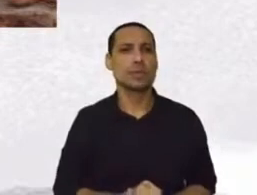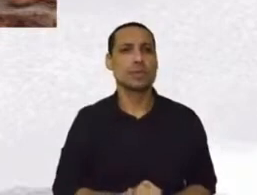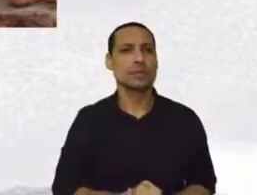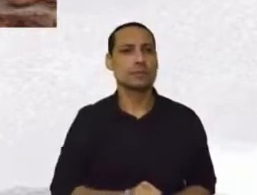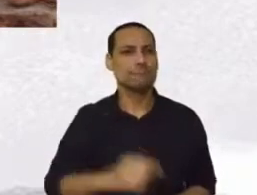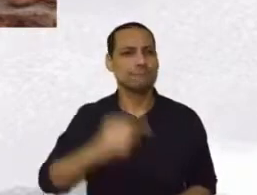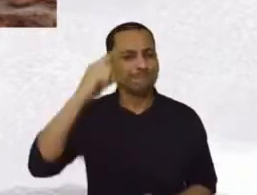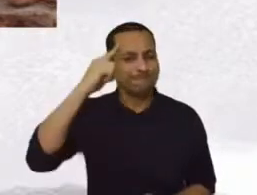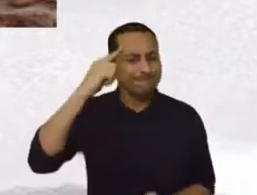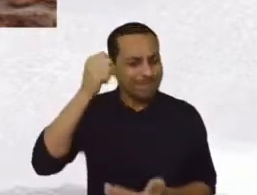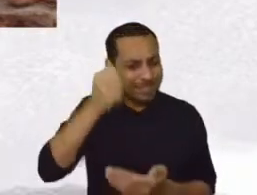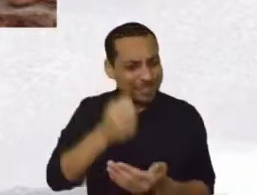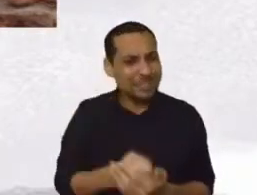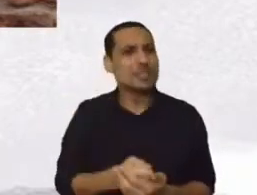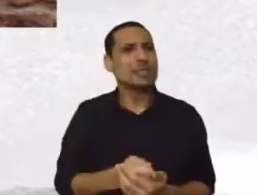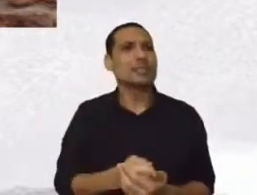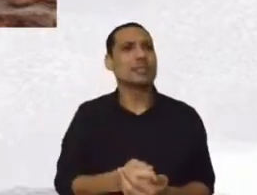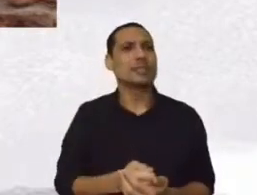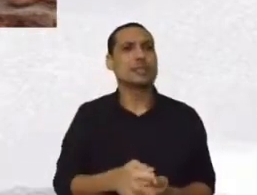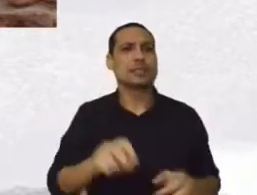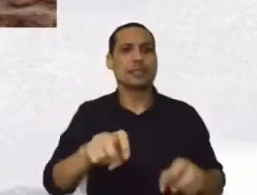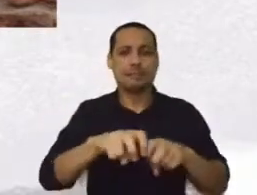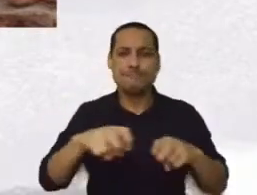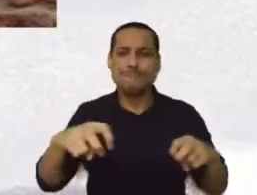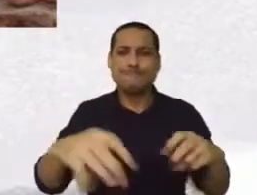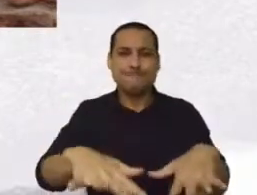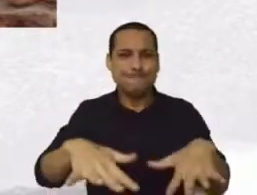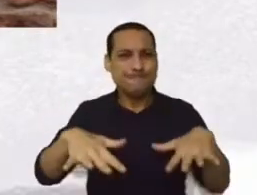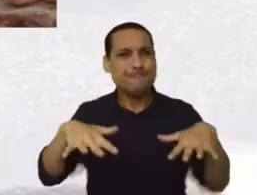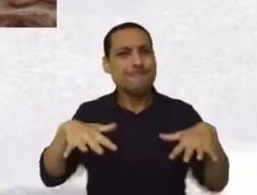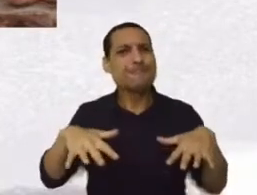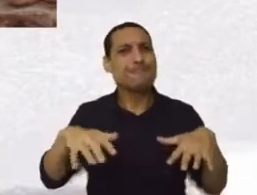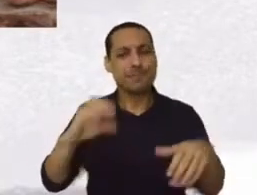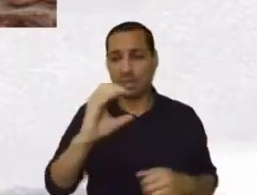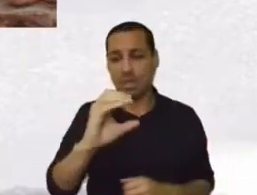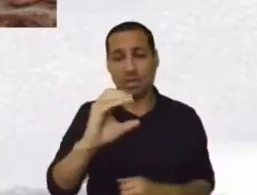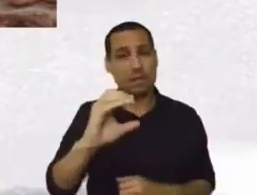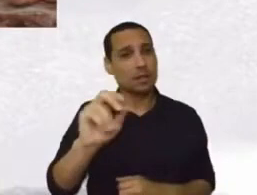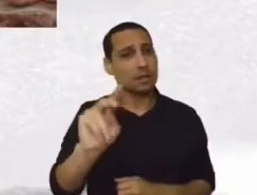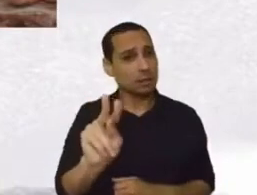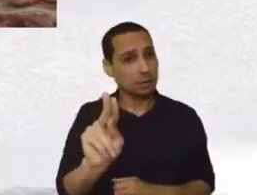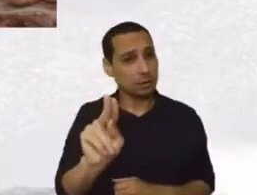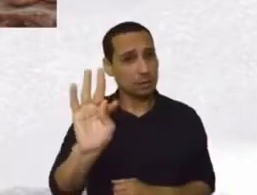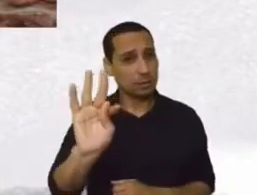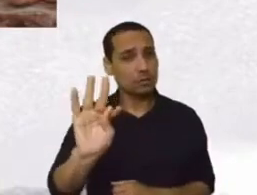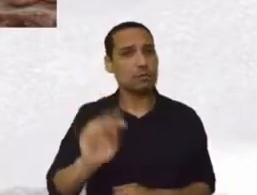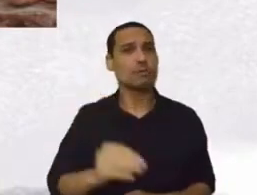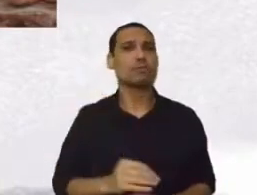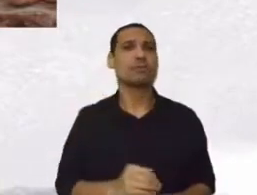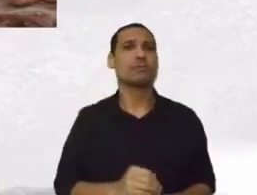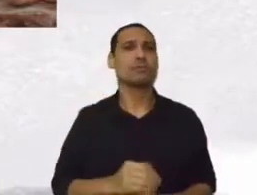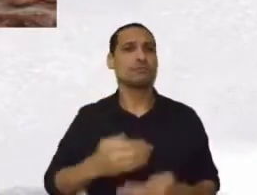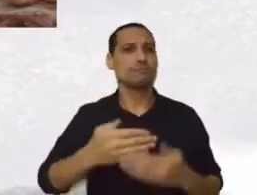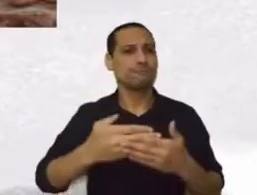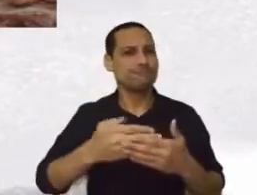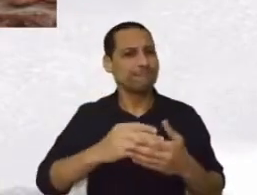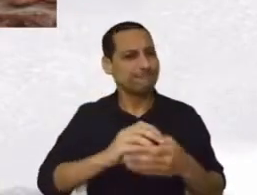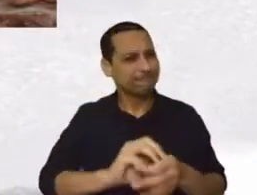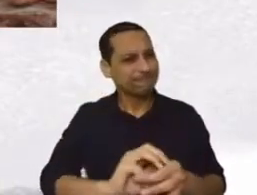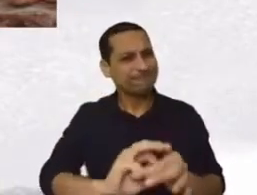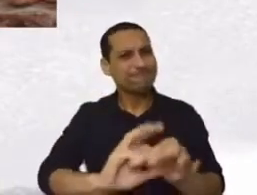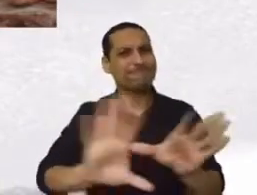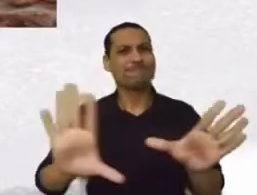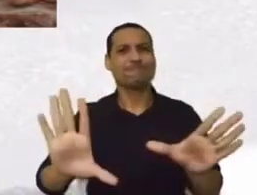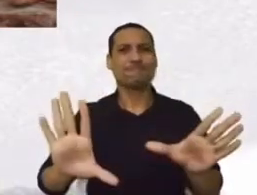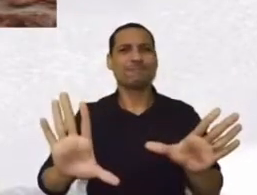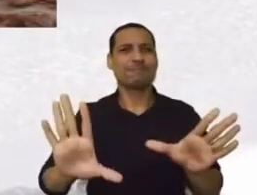ser um elemento importantíssimo para inaugurar uma nova etapa no nosso internacionalismo sindical. Uma boa plenária a